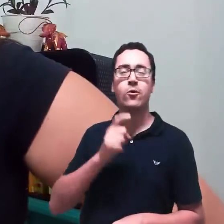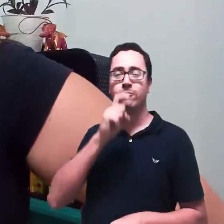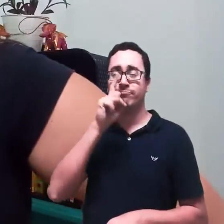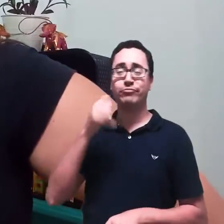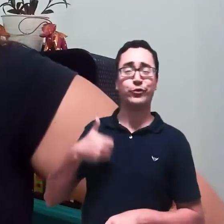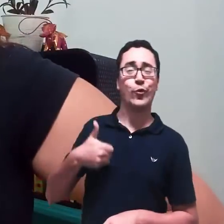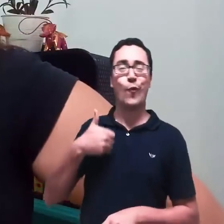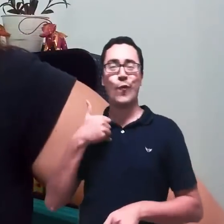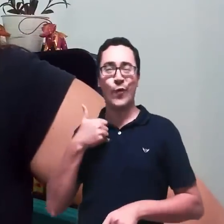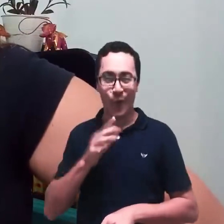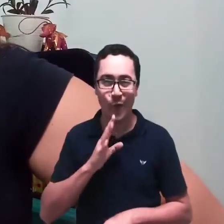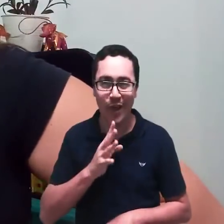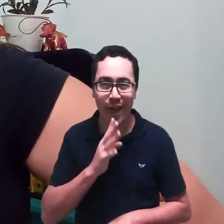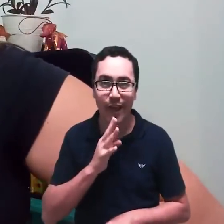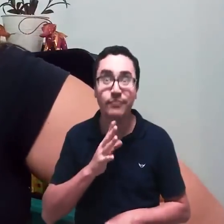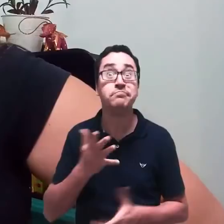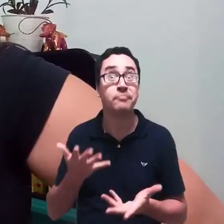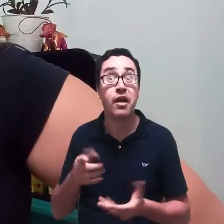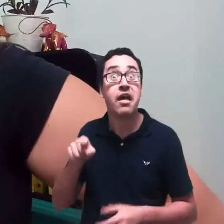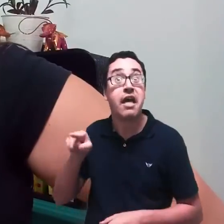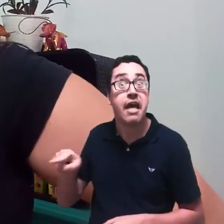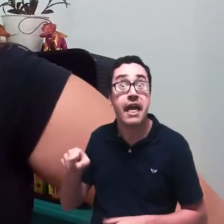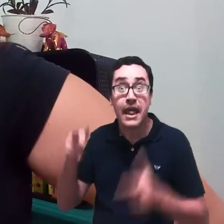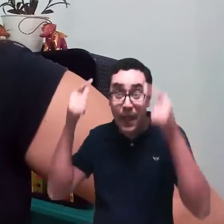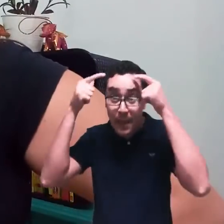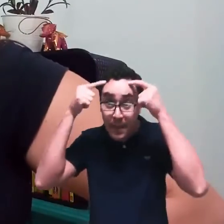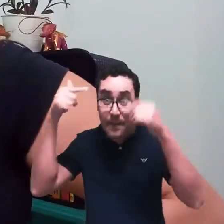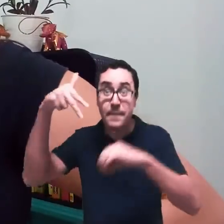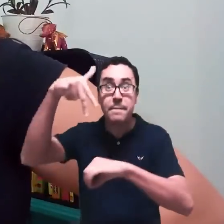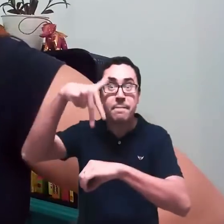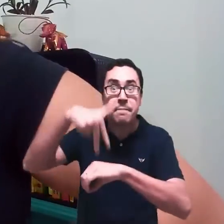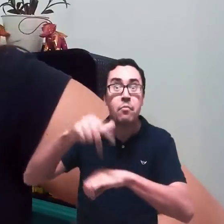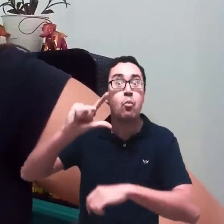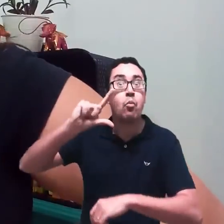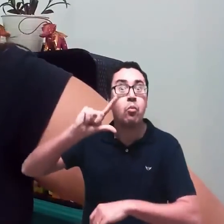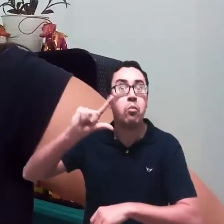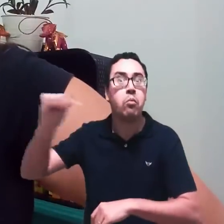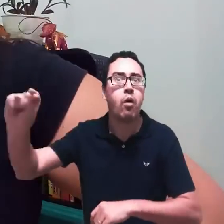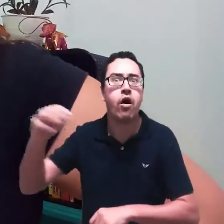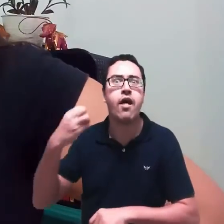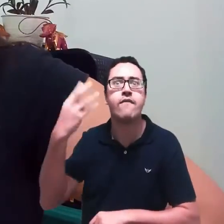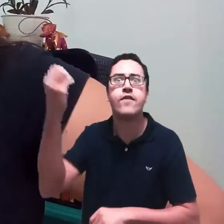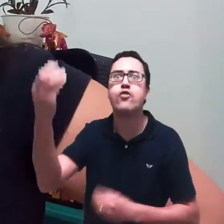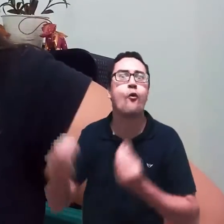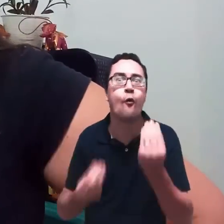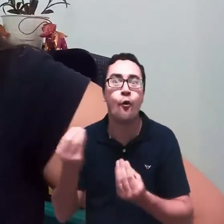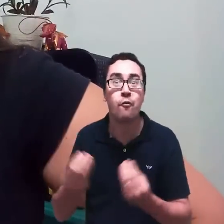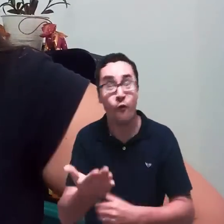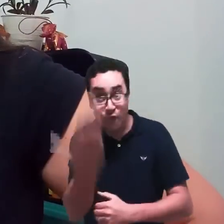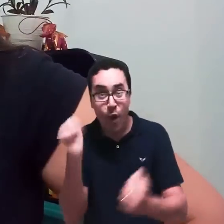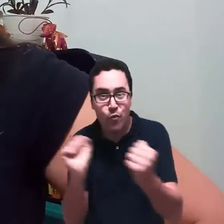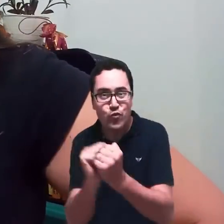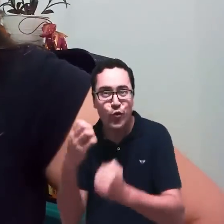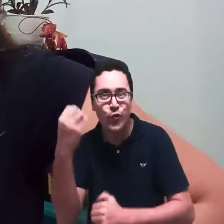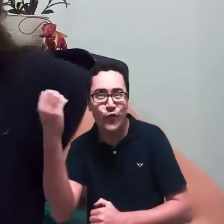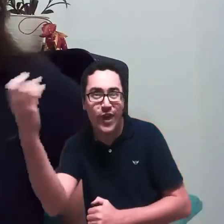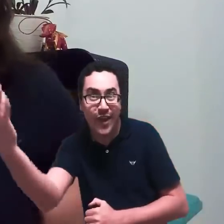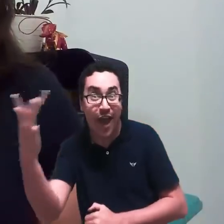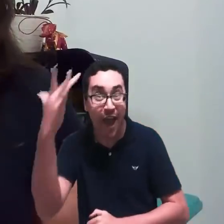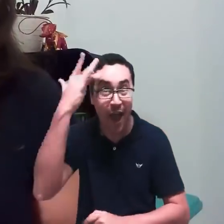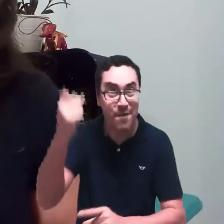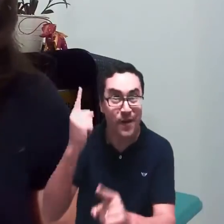Como será que vai ser a viagem do pequeno príncipe depois de deixar a sua flor? Vamos viajar juntos?